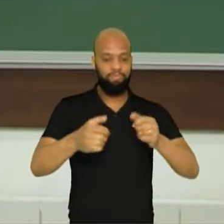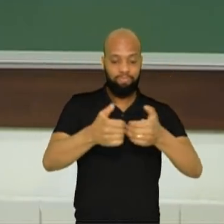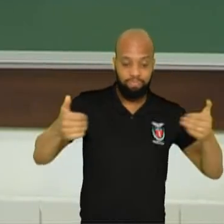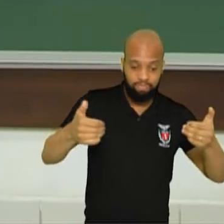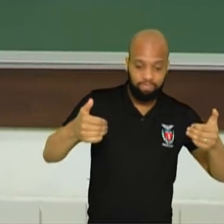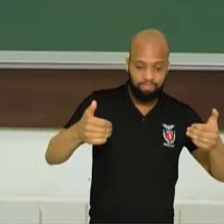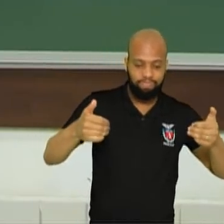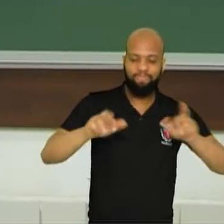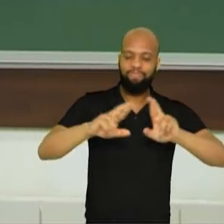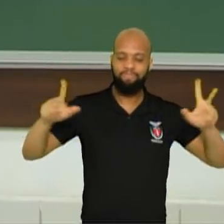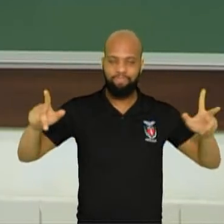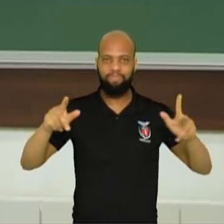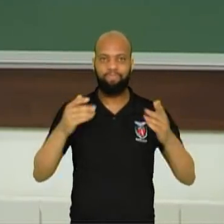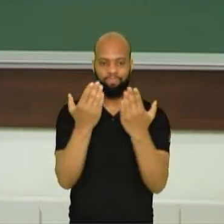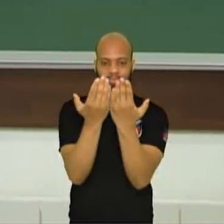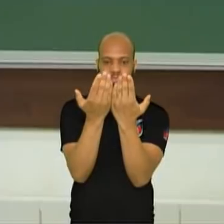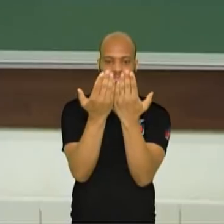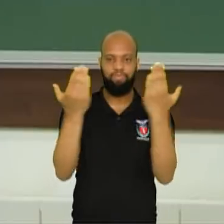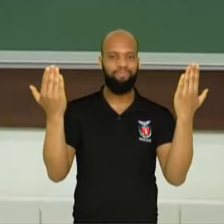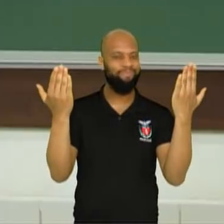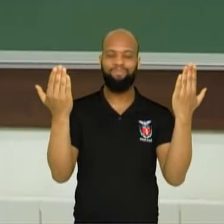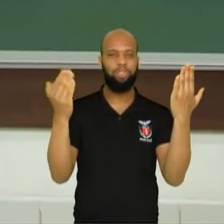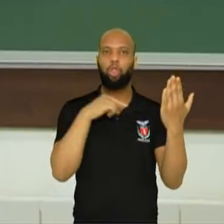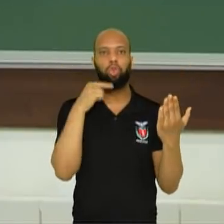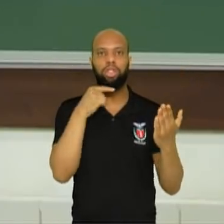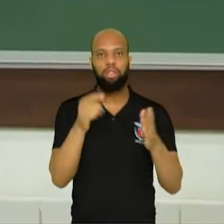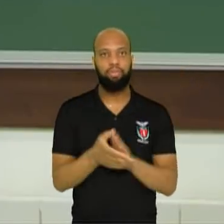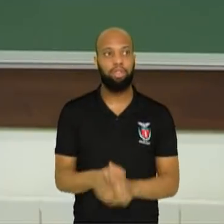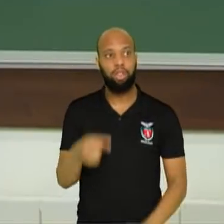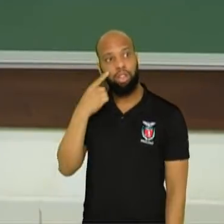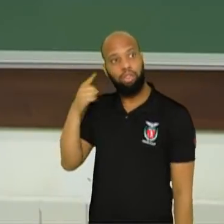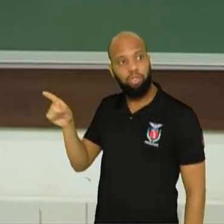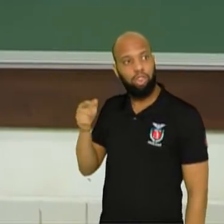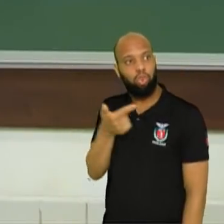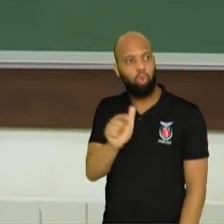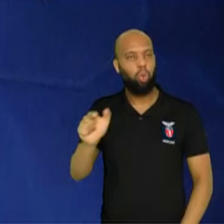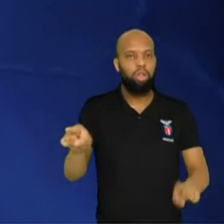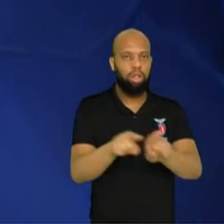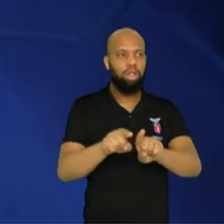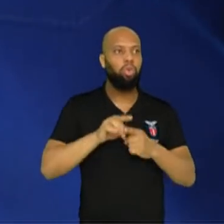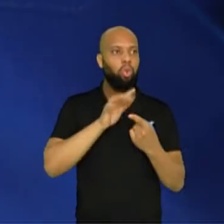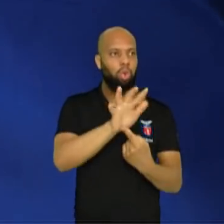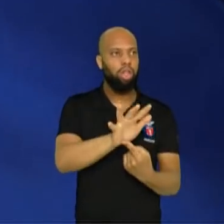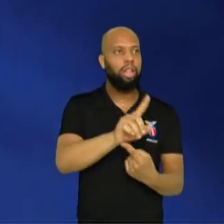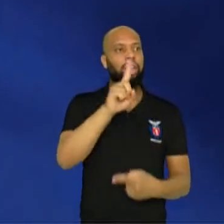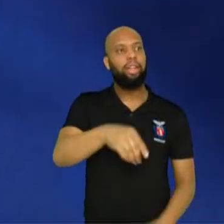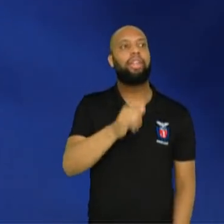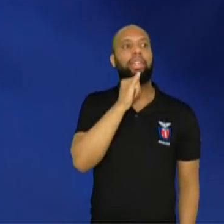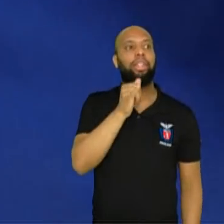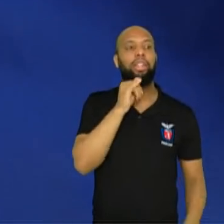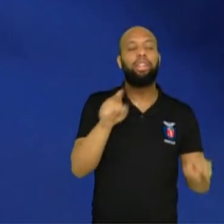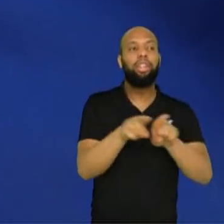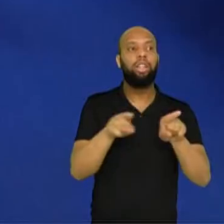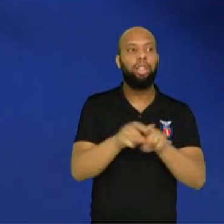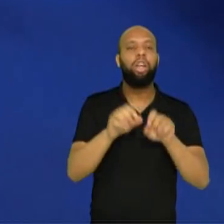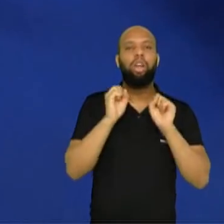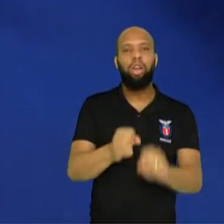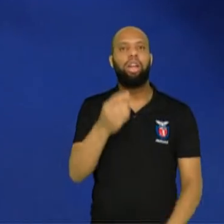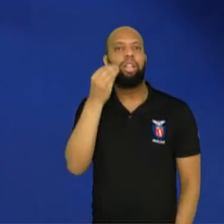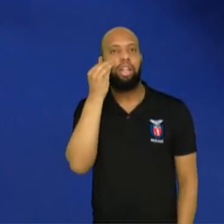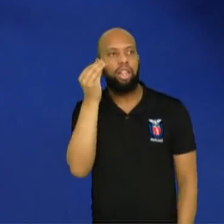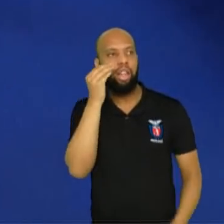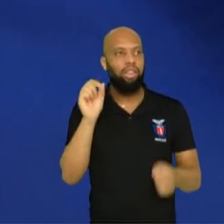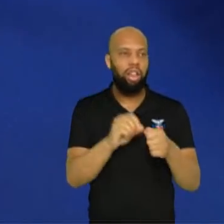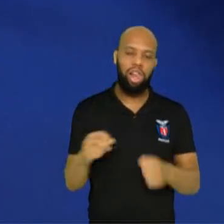ter metades iguais. Tanto essa quanto essa outra que eu trouxe para mostrar para vocês é um bom exemplo disso. Você pode tentar fazer